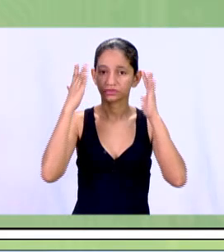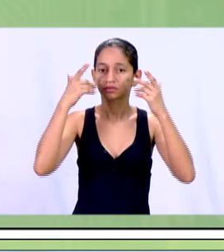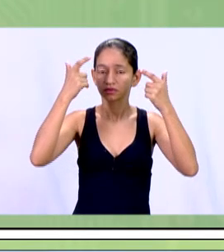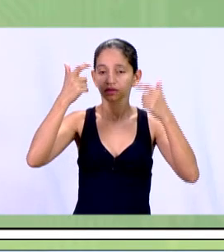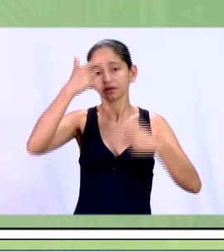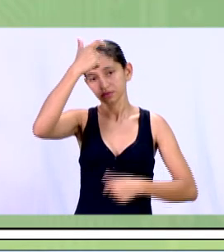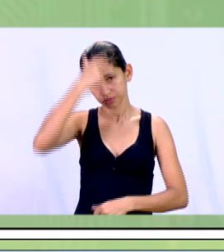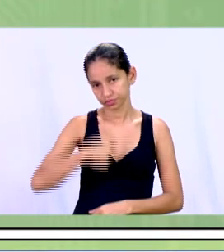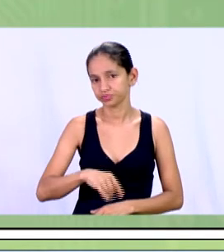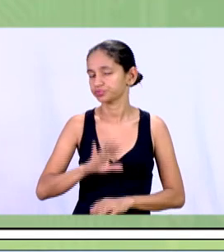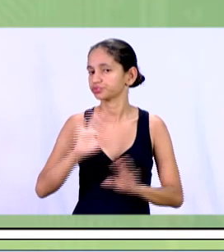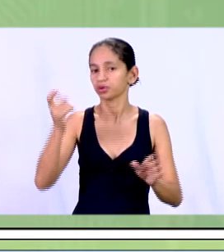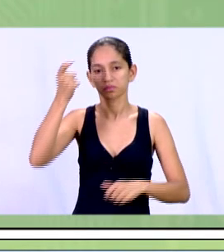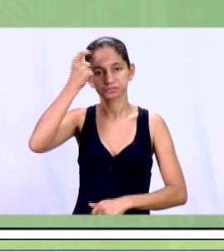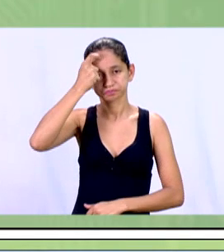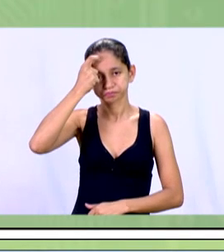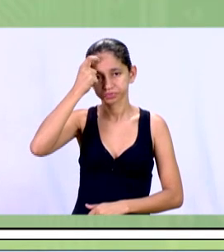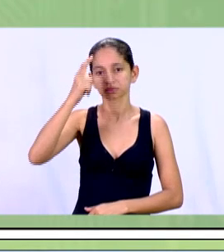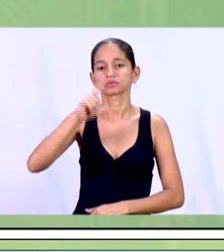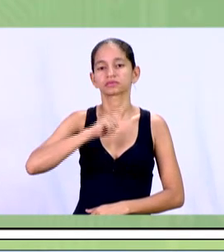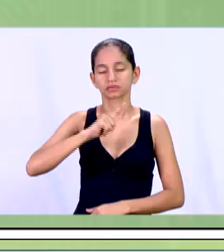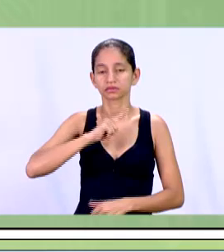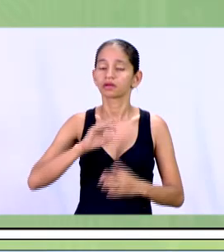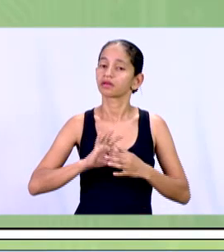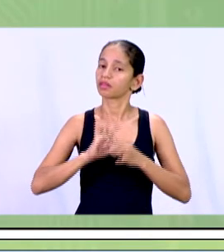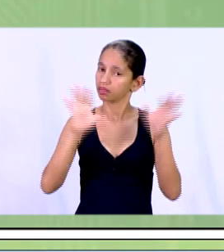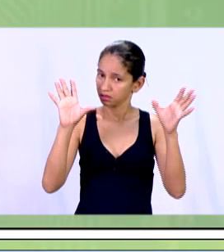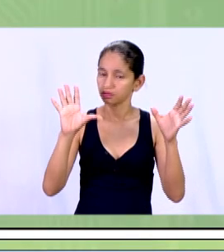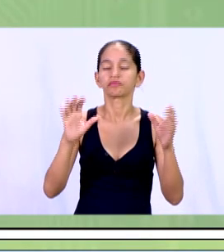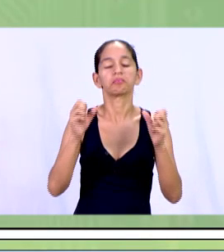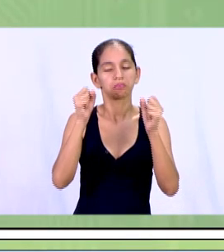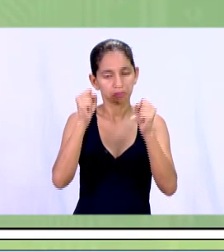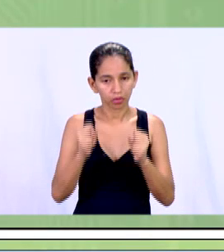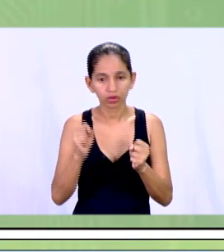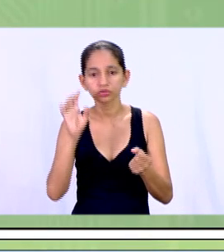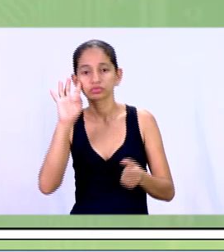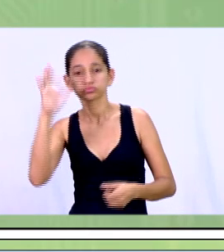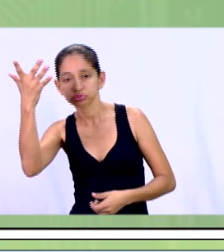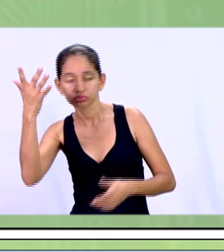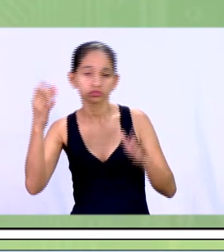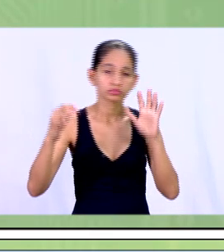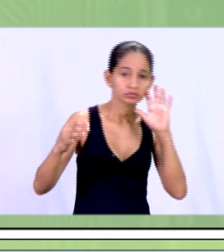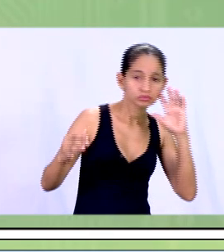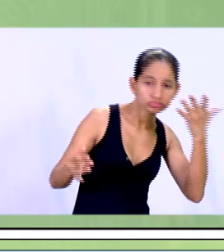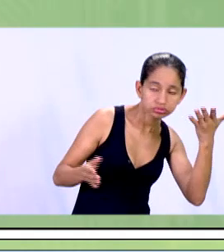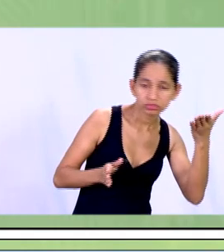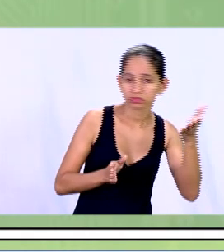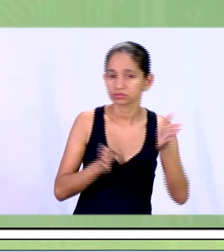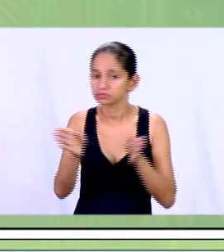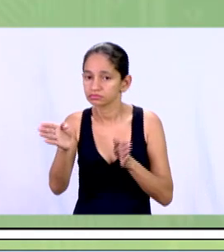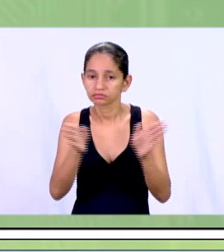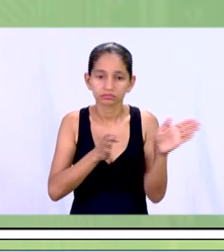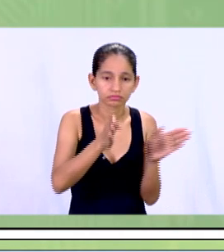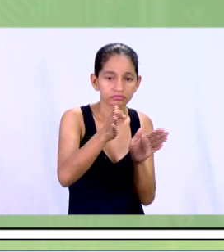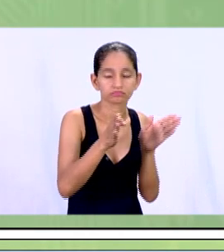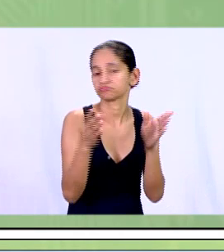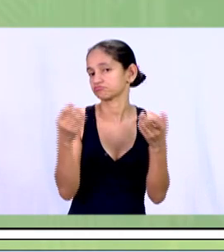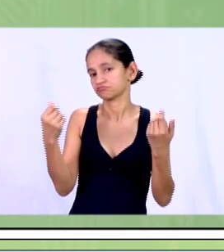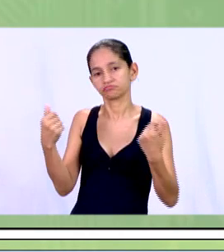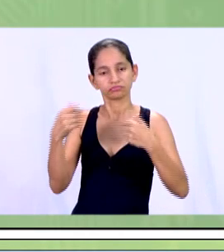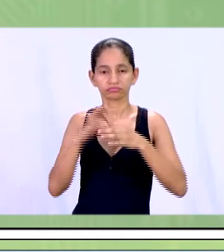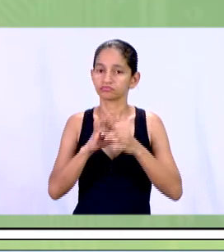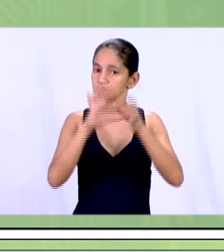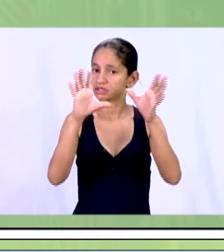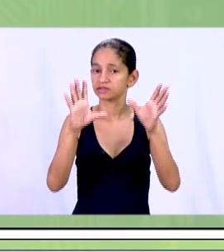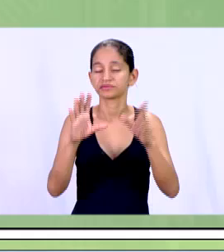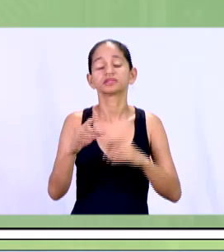tem que ser consciente, ele tem liberdade para isso, né? E essa consciência do sujeito vai fazer com que